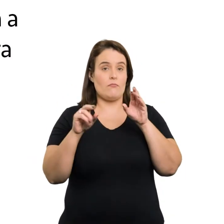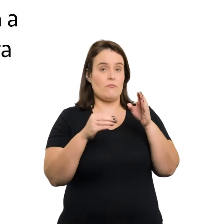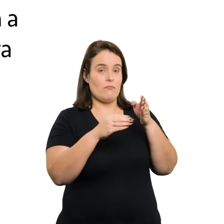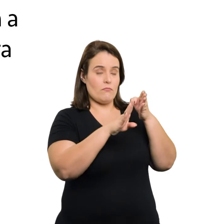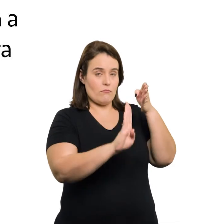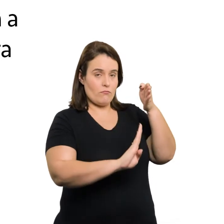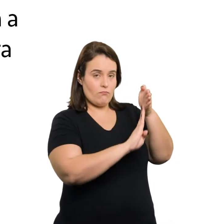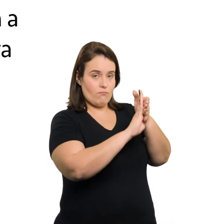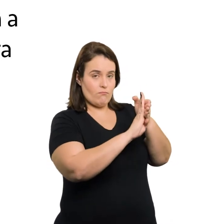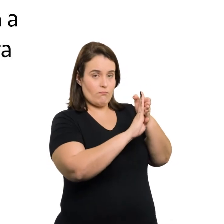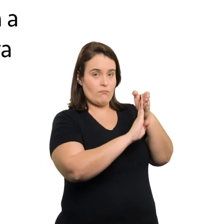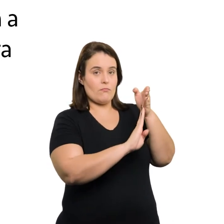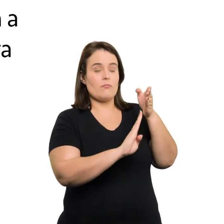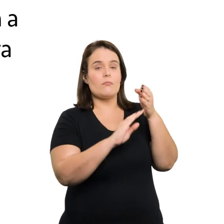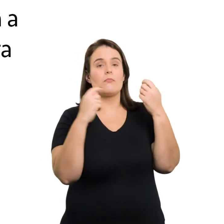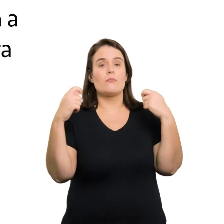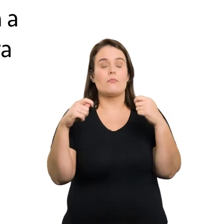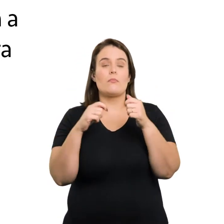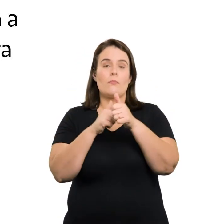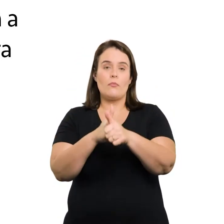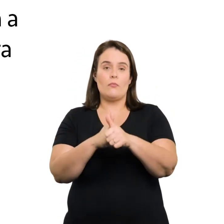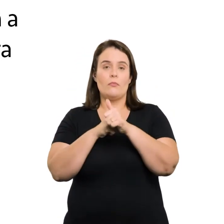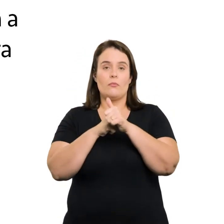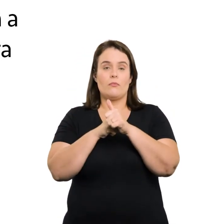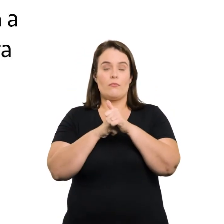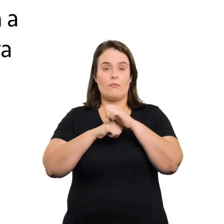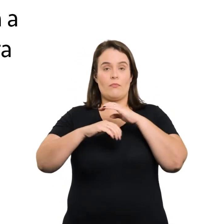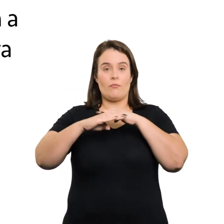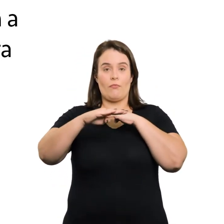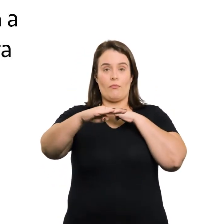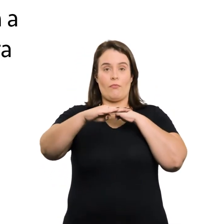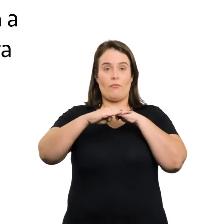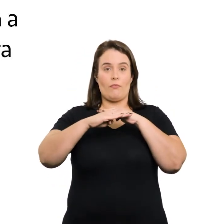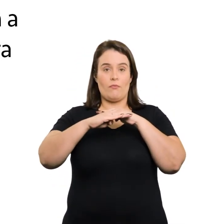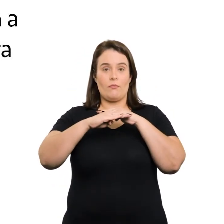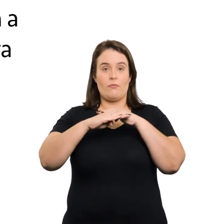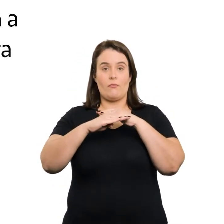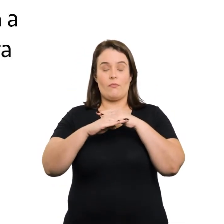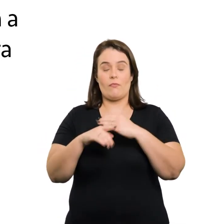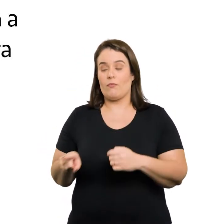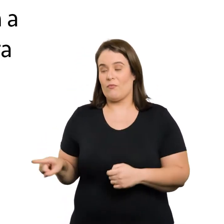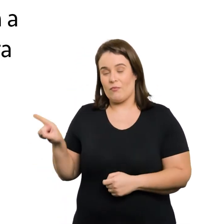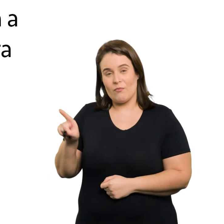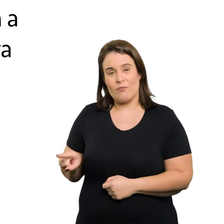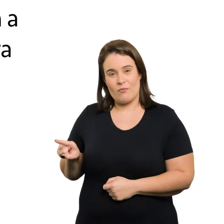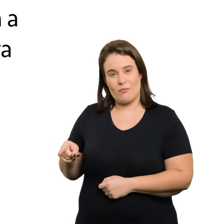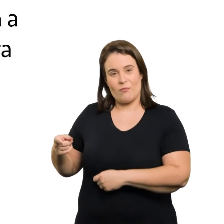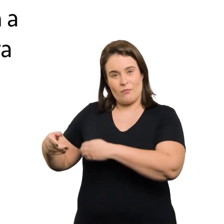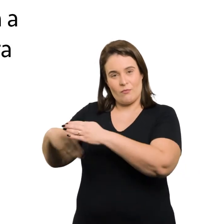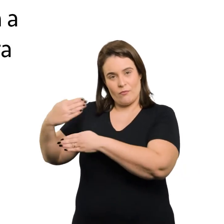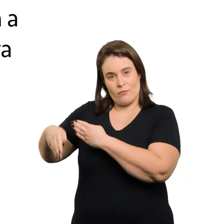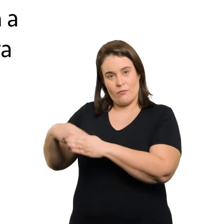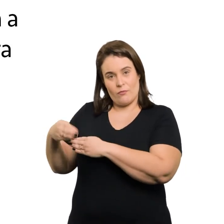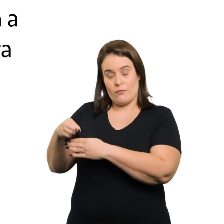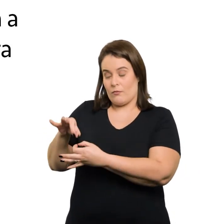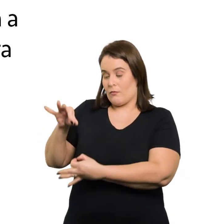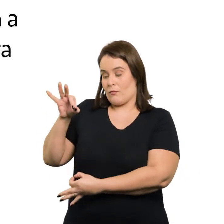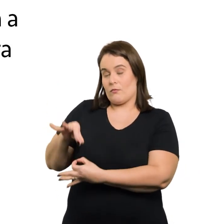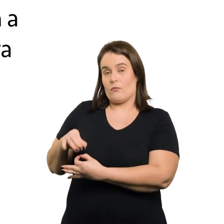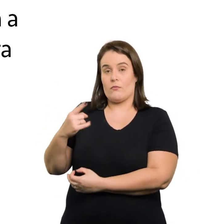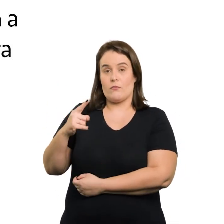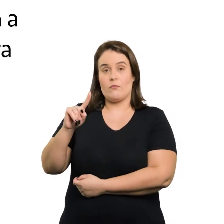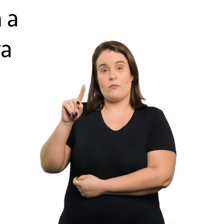papeleira de embutir da figura, deve estar alinhada com a face frontal da bacia e a uma altura entre 1 metro